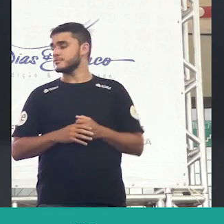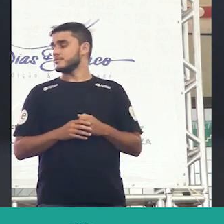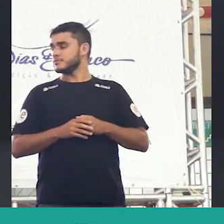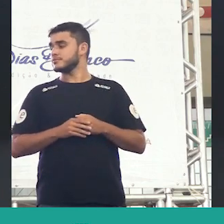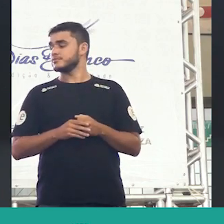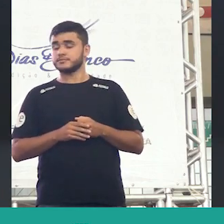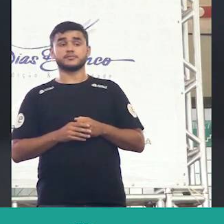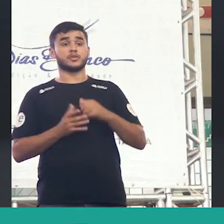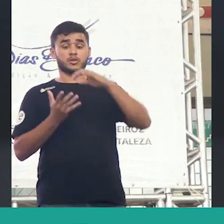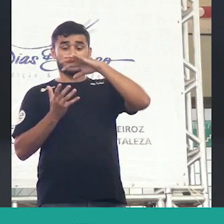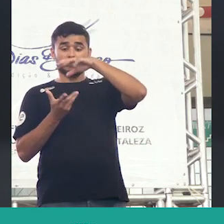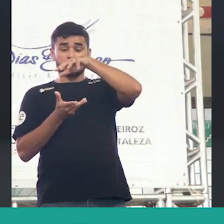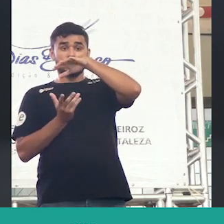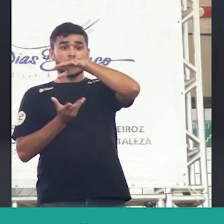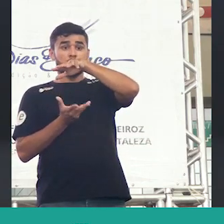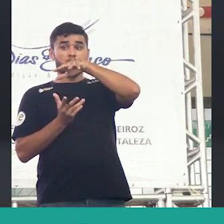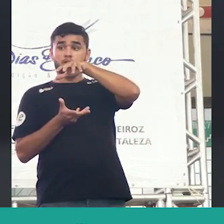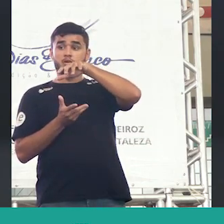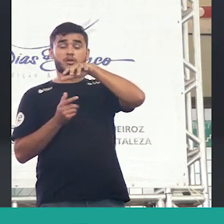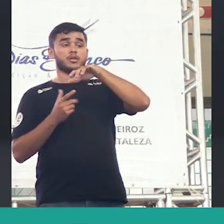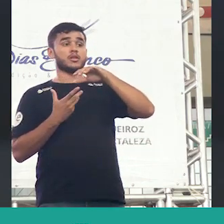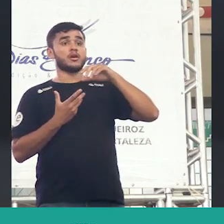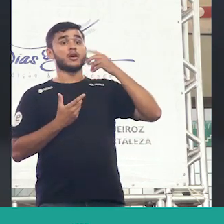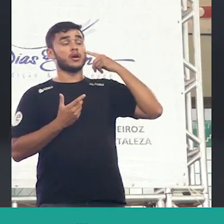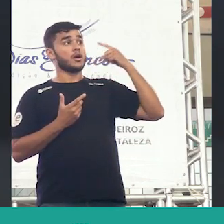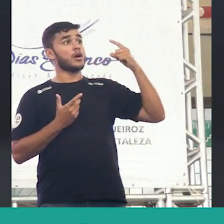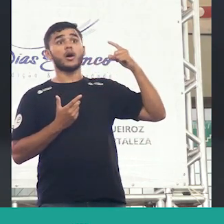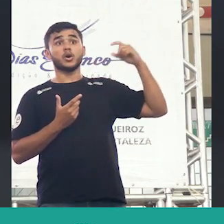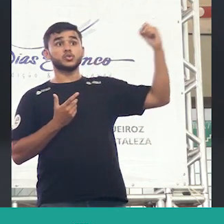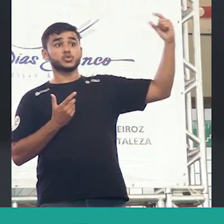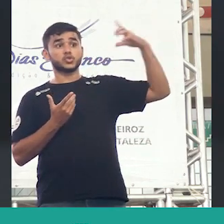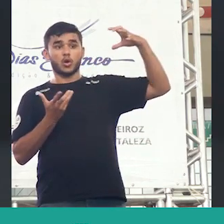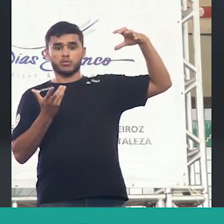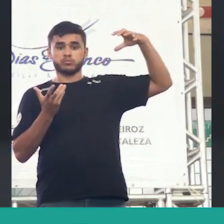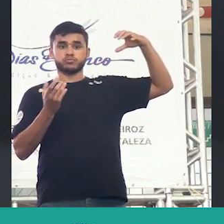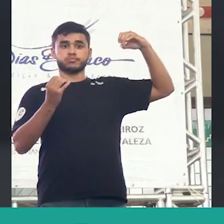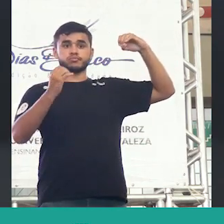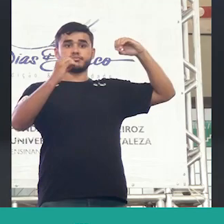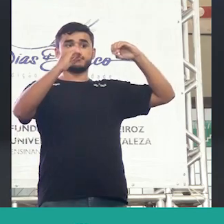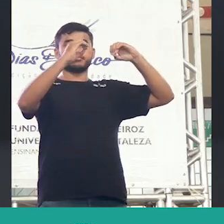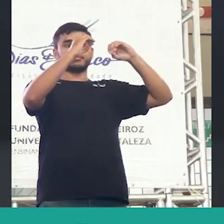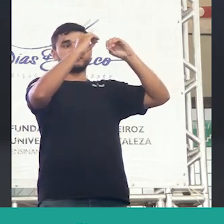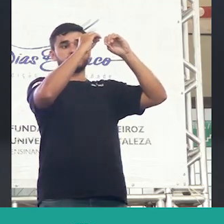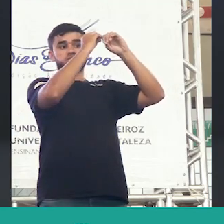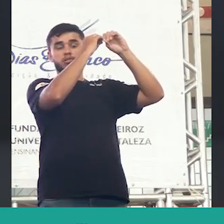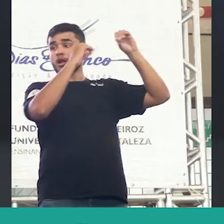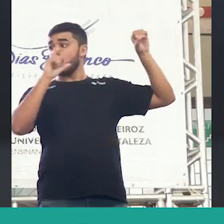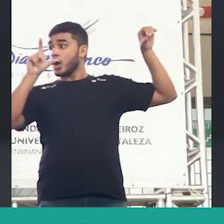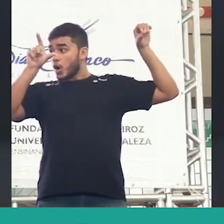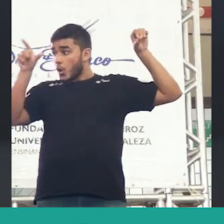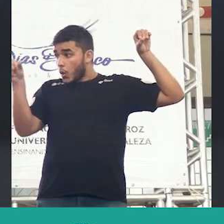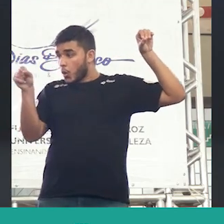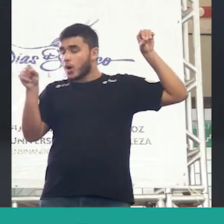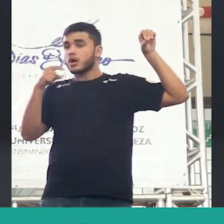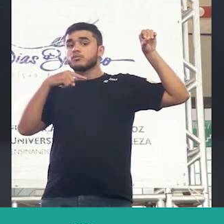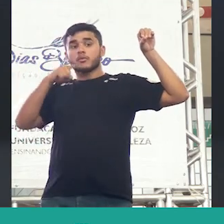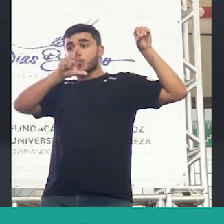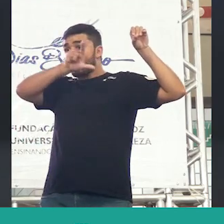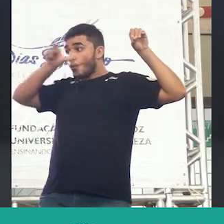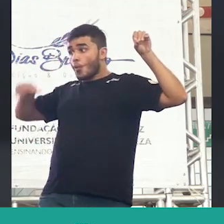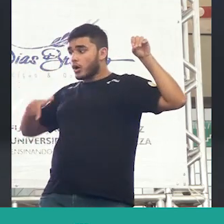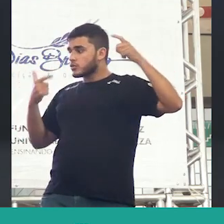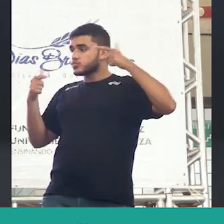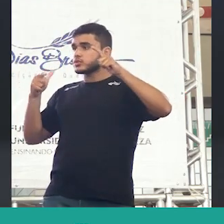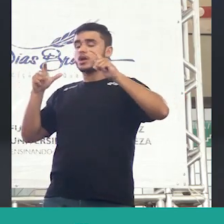Ou seja, a Terra impede que a luz chegue na lua. Professor, volte aí, volto.